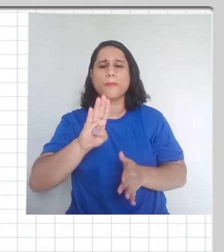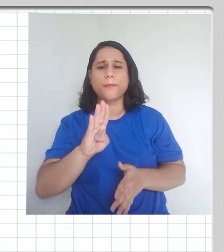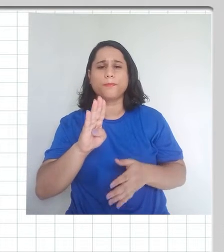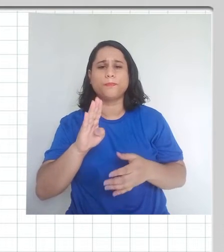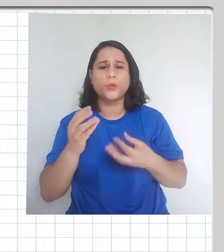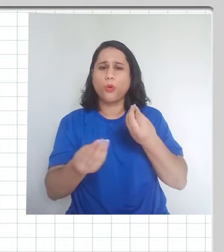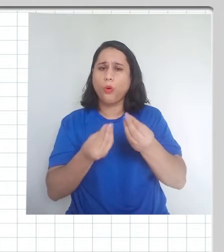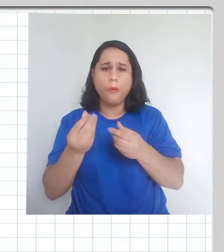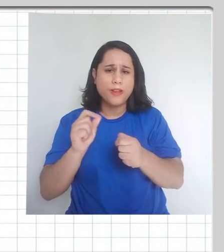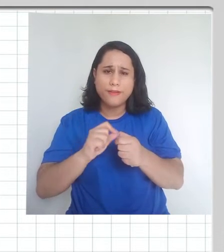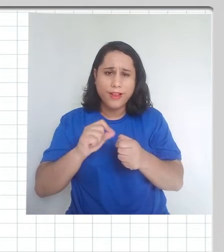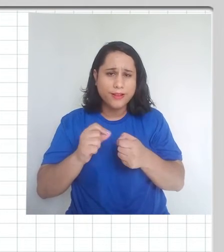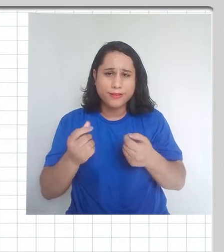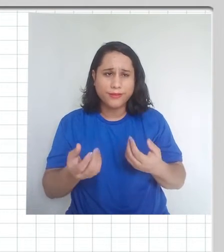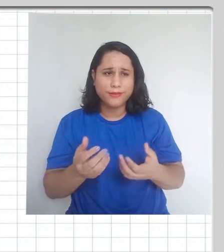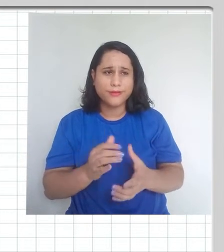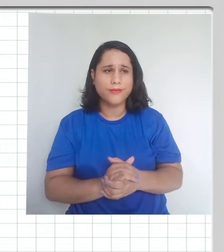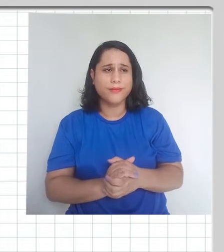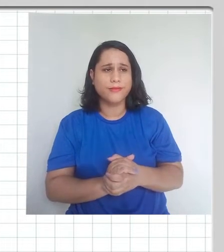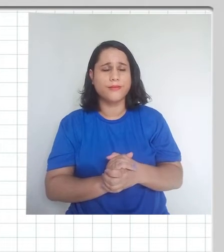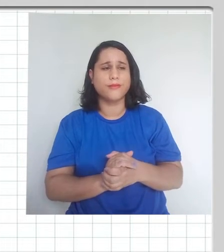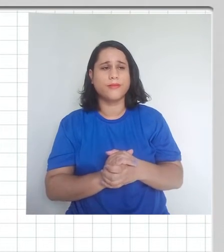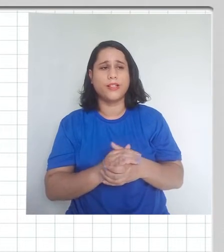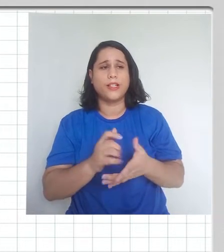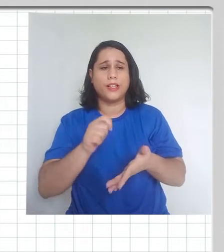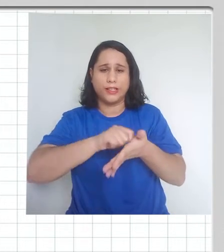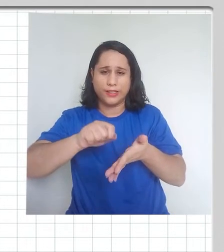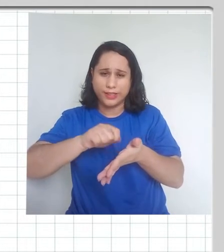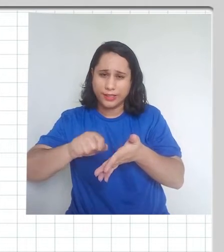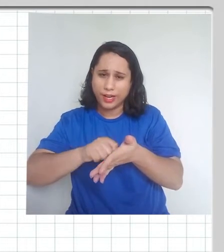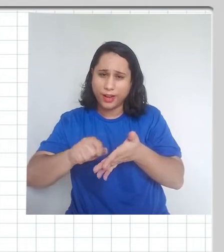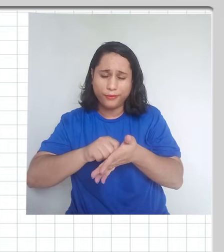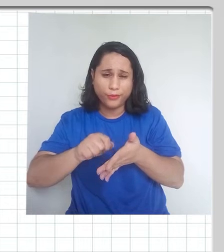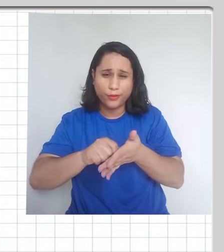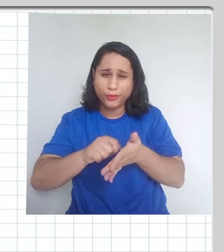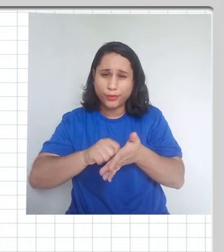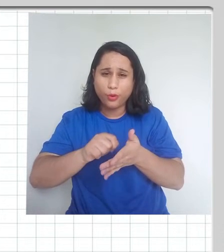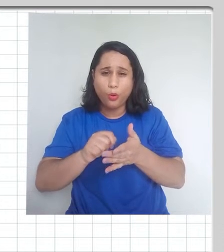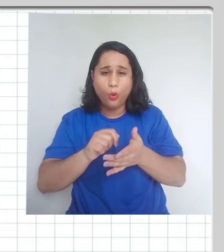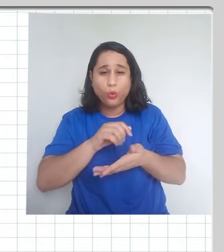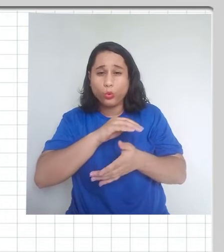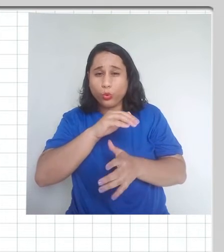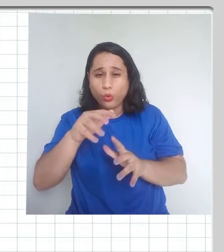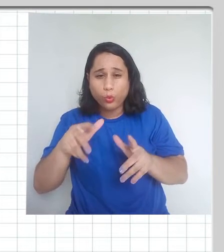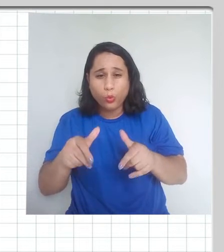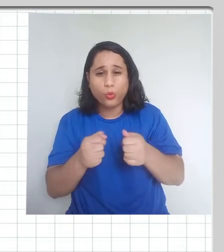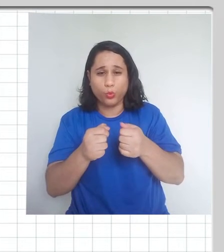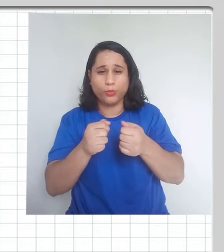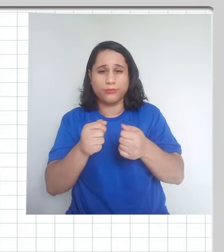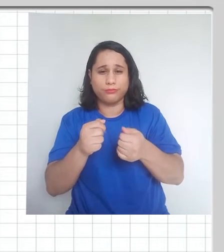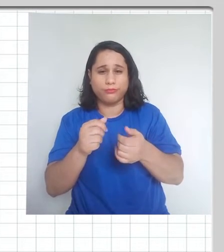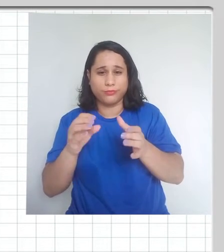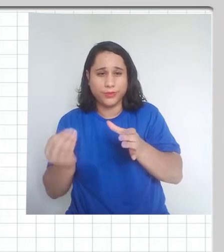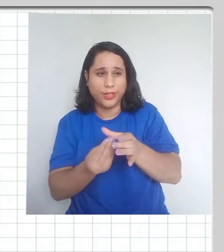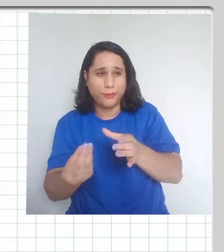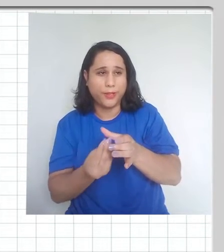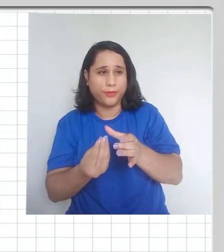é que eu faço A menos B? Eu escrevo todos os elementos de A. Quem são eles?